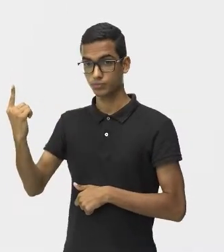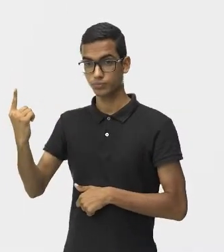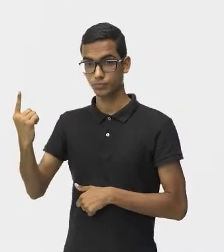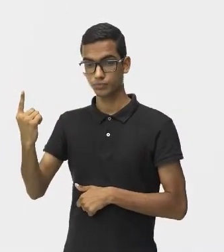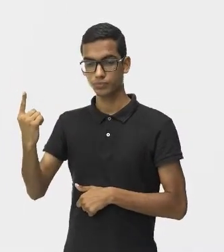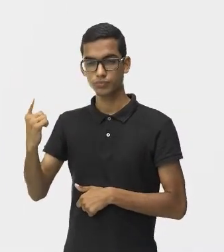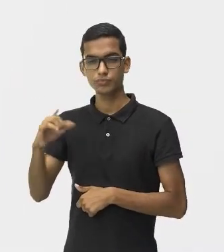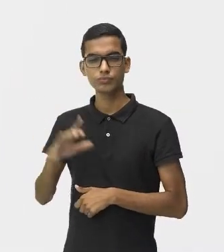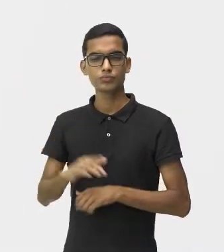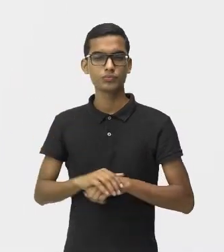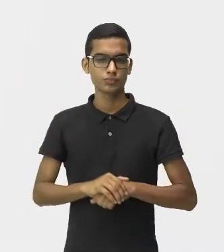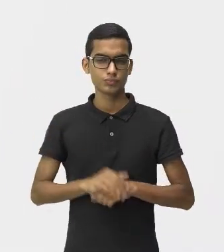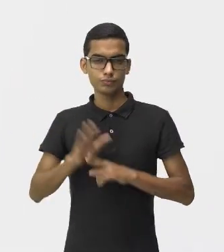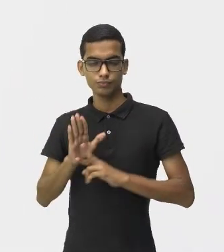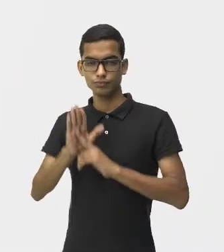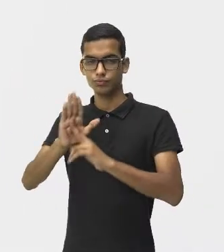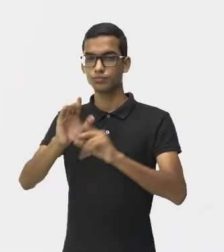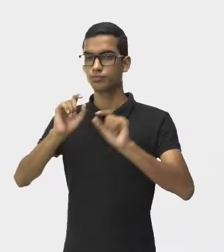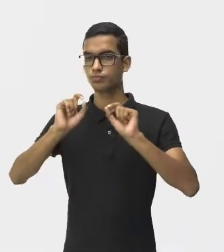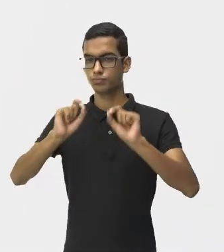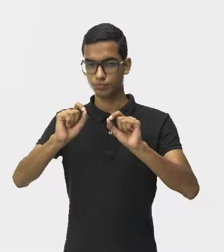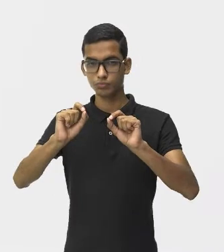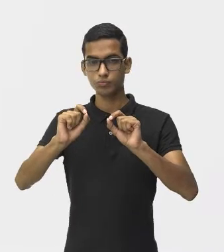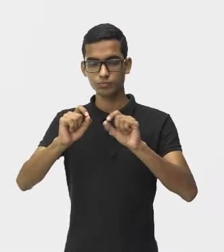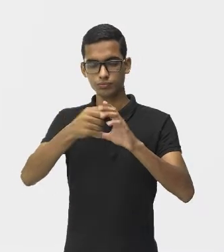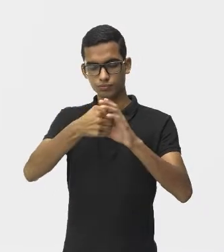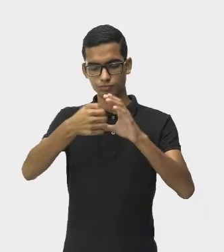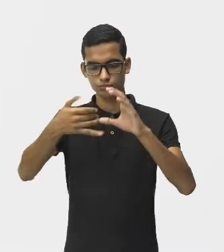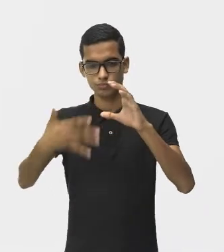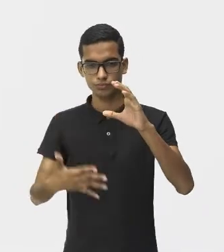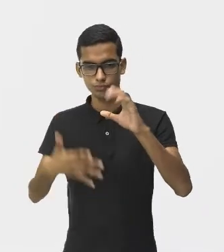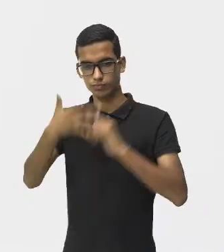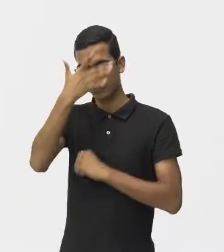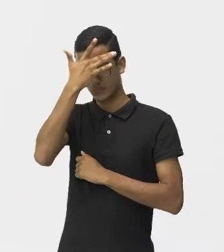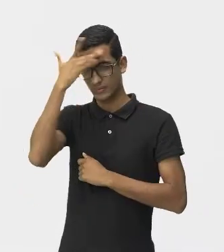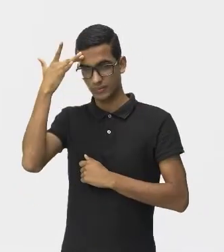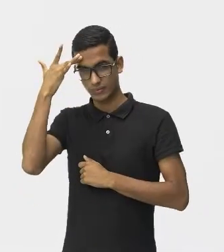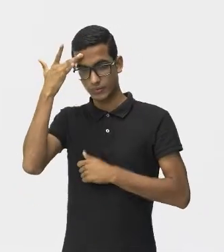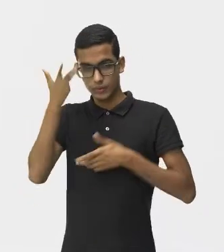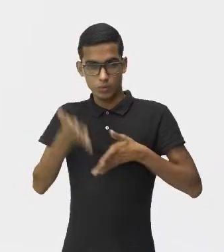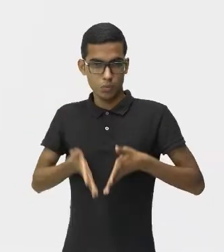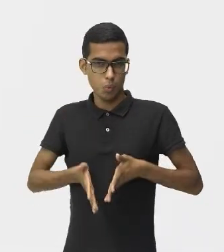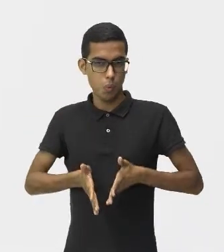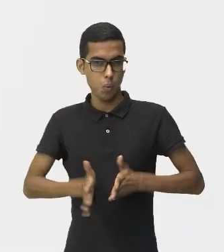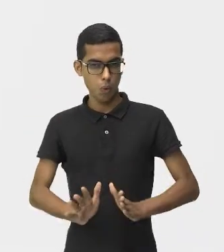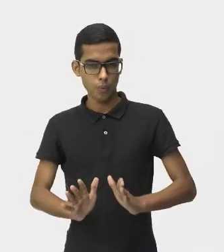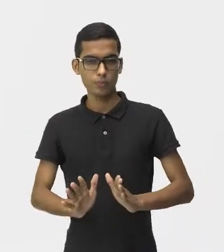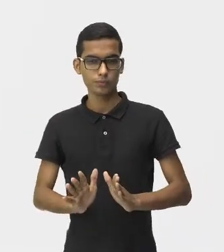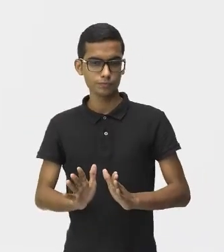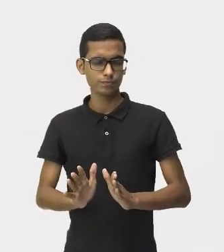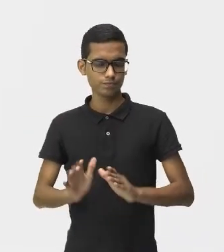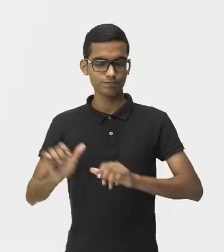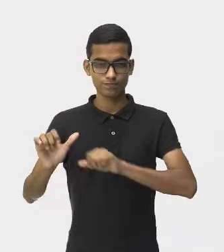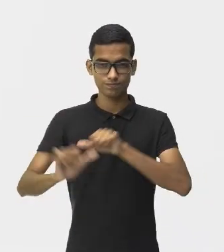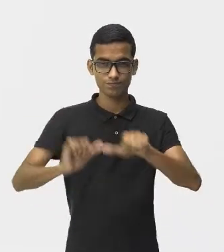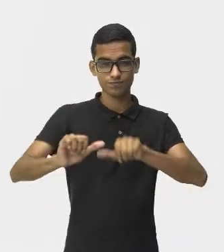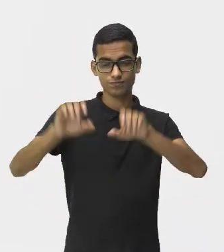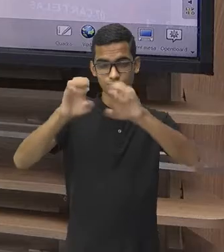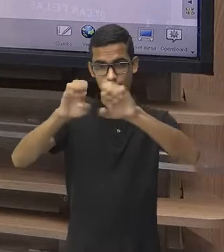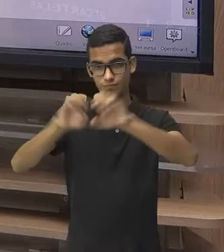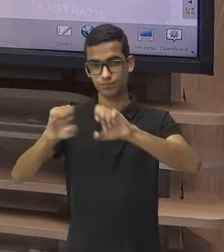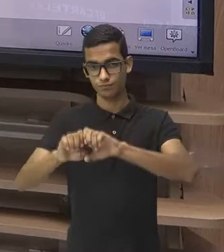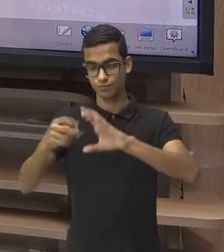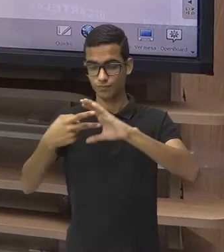cromossomo 5, ele apresenta ali essas características na pessoa que nasce com essa mutação